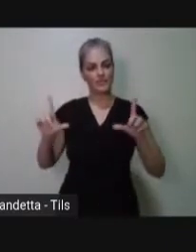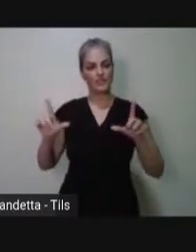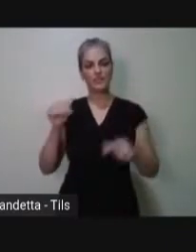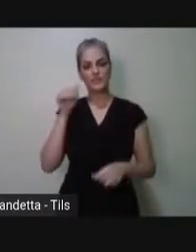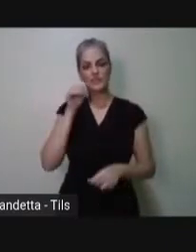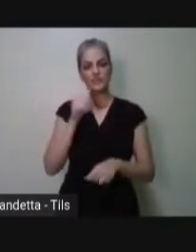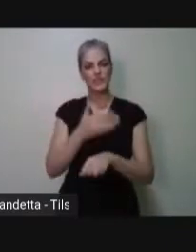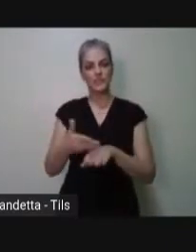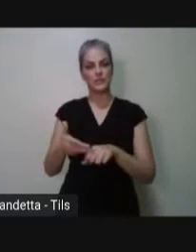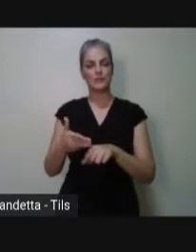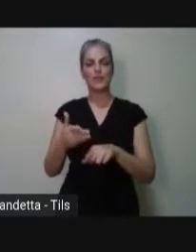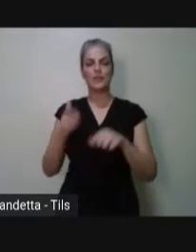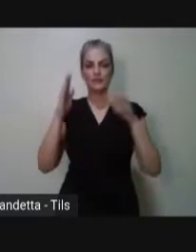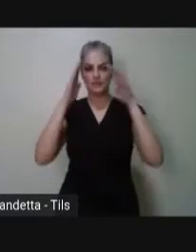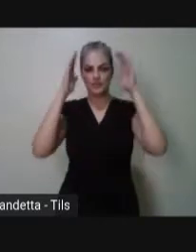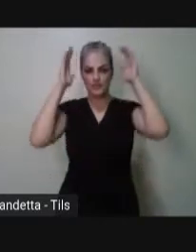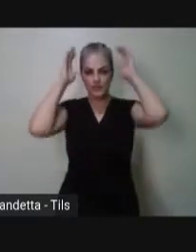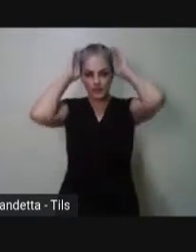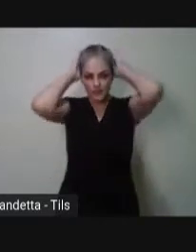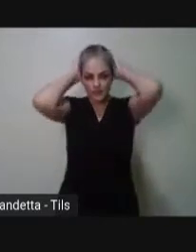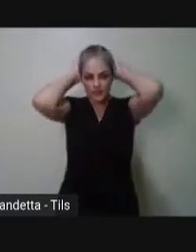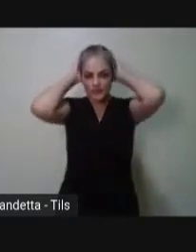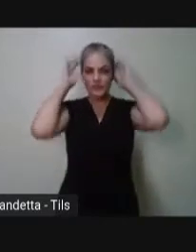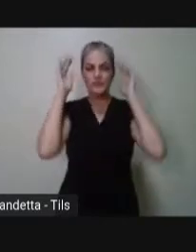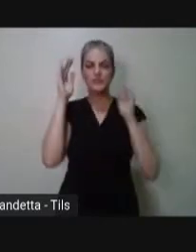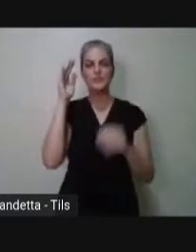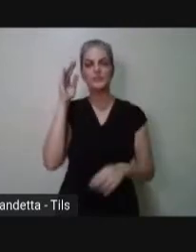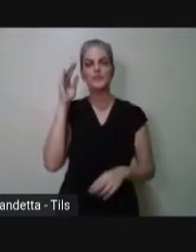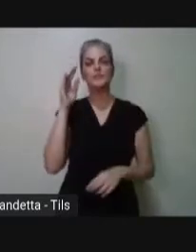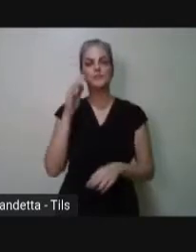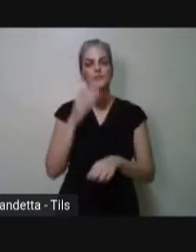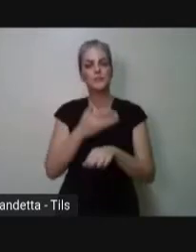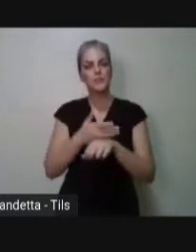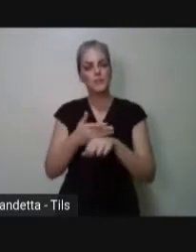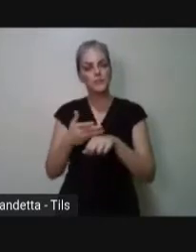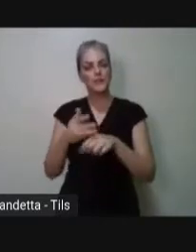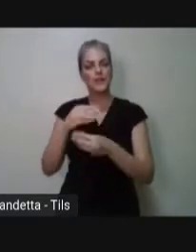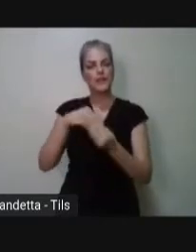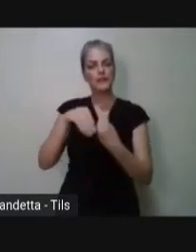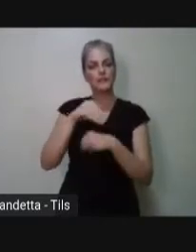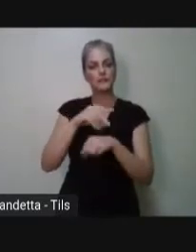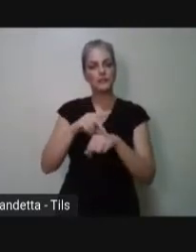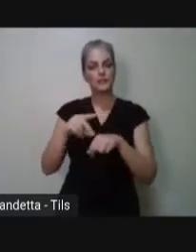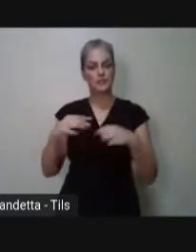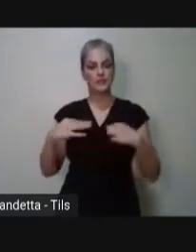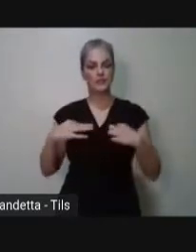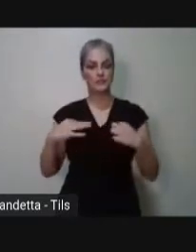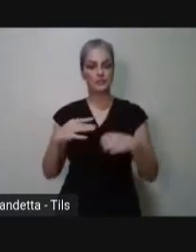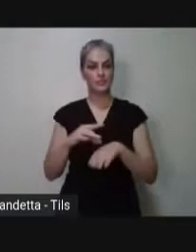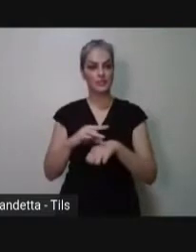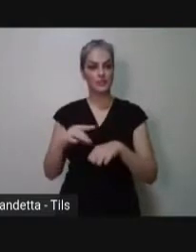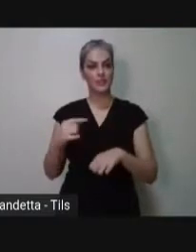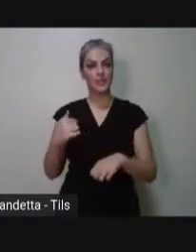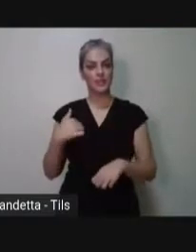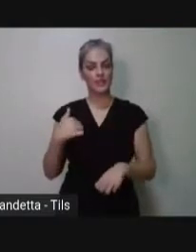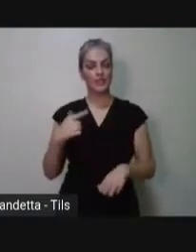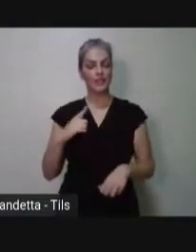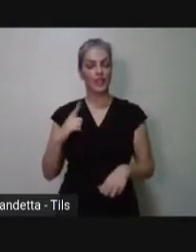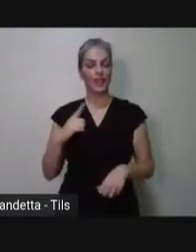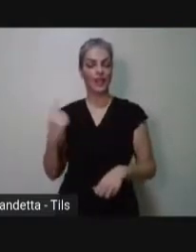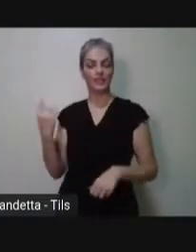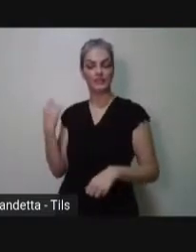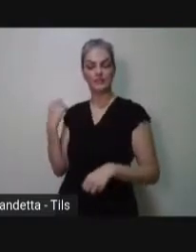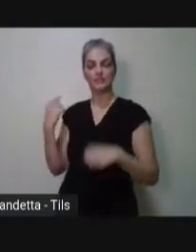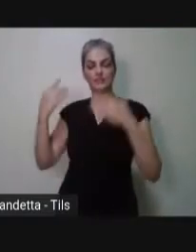branca de cabelos grisalhos, usando a camisa preta e que ao fundo tem uma parede